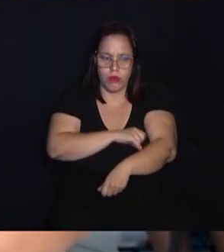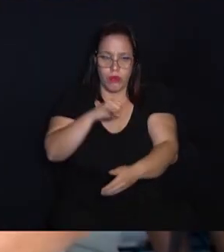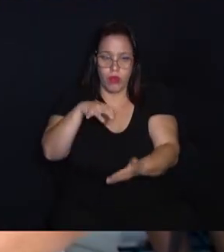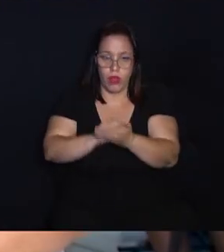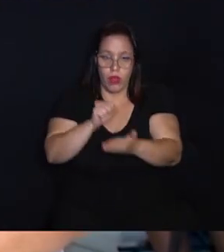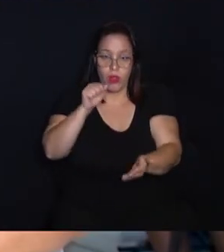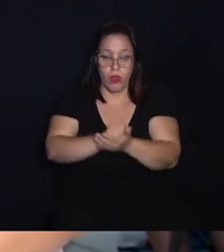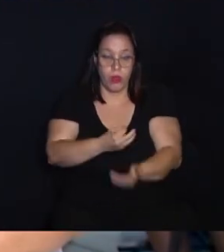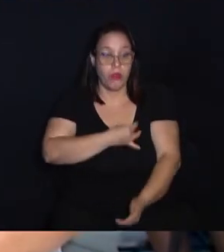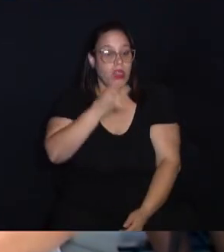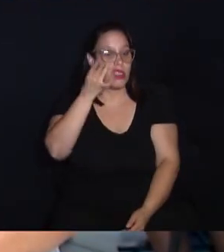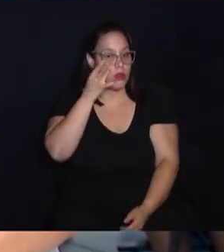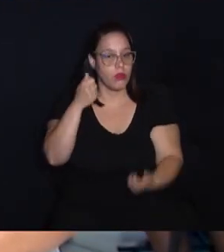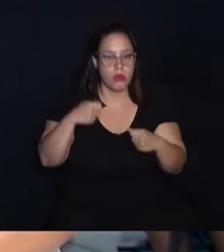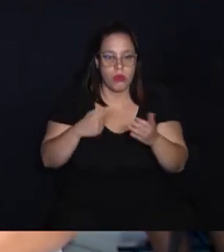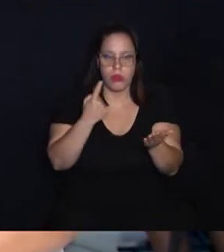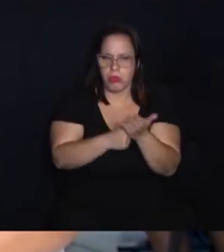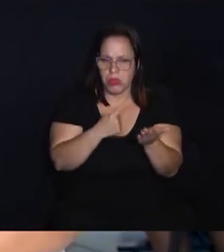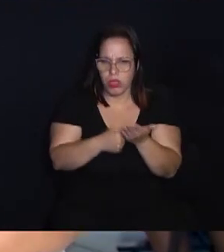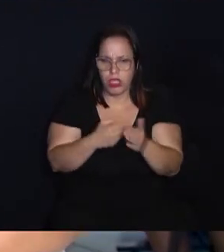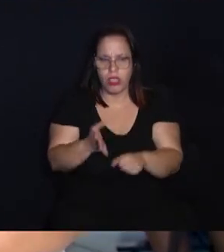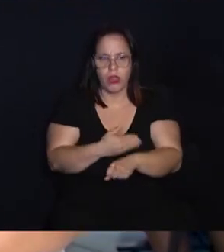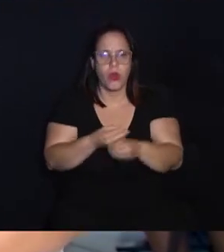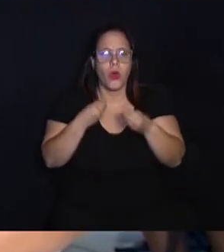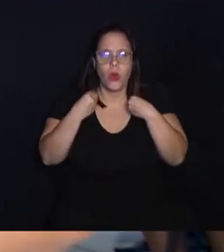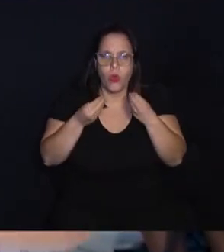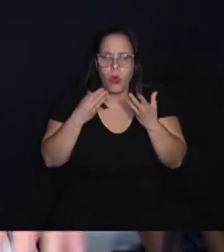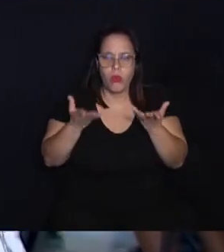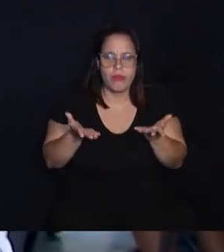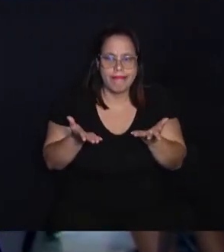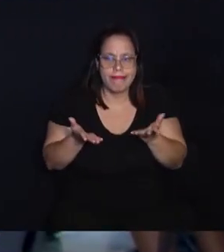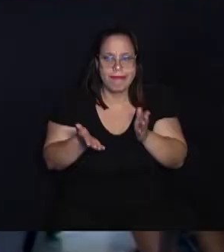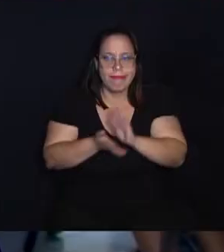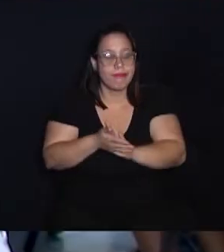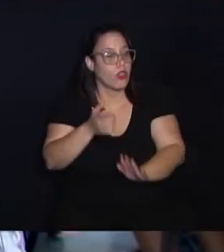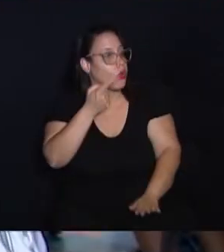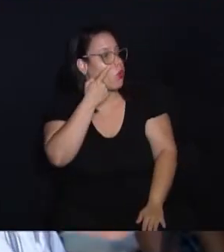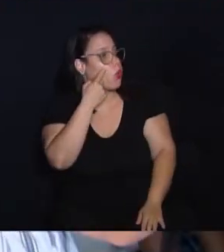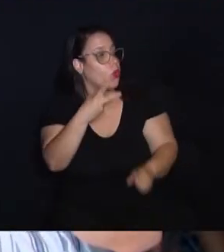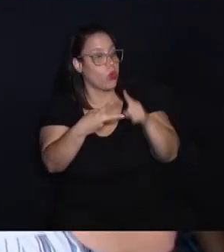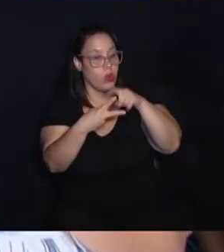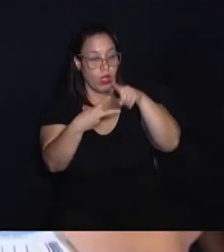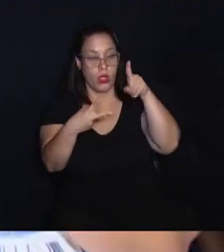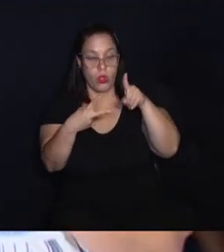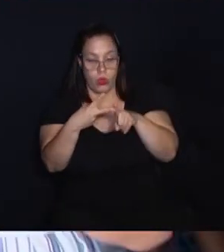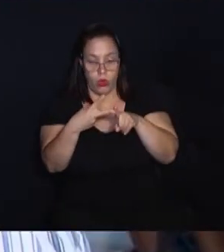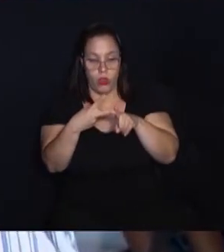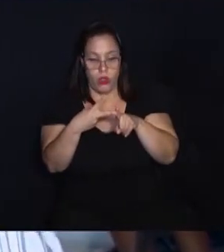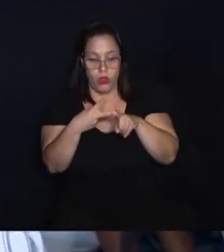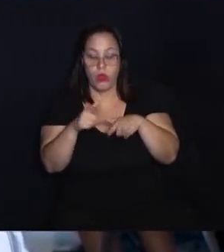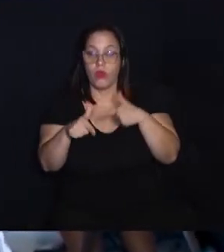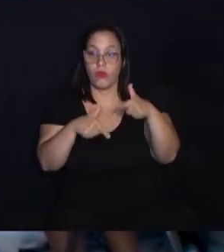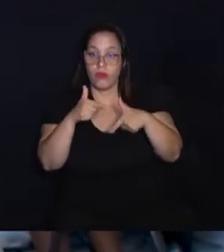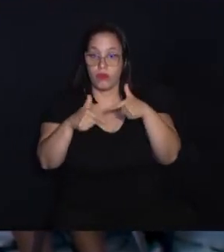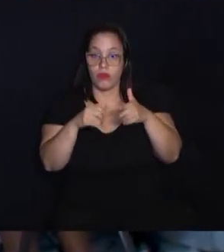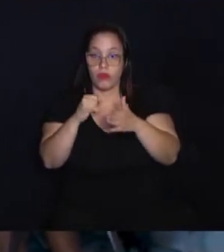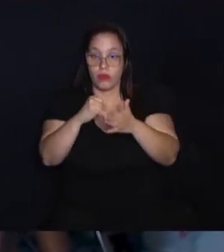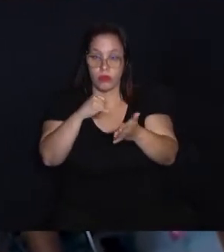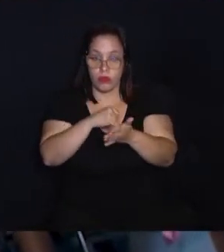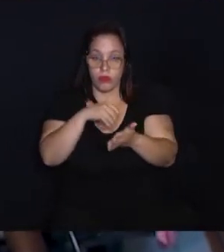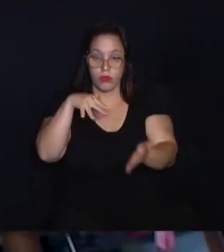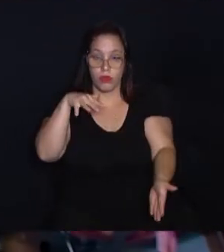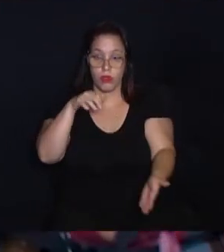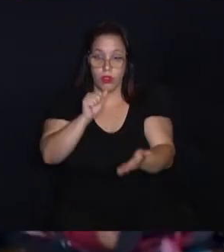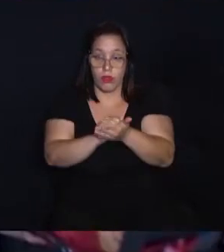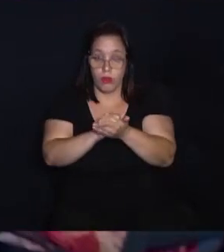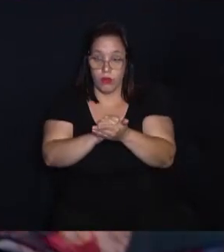vir presencialmente, precisa fazer um agendamento antes, como que está funcionando? Olha, tem 2 formas do trabalhador se cadastrar no